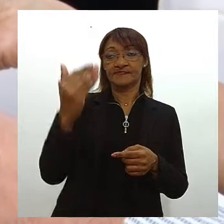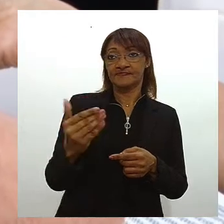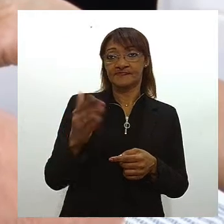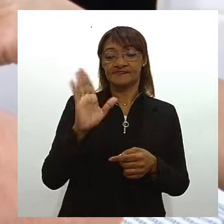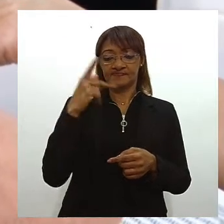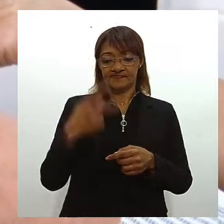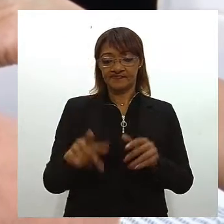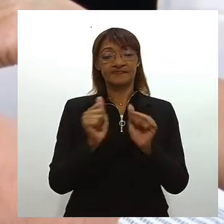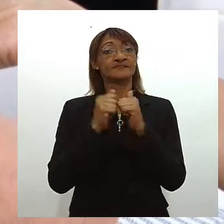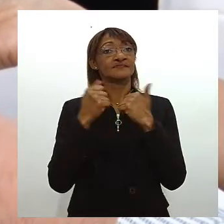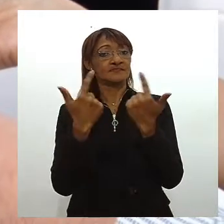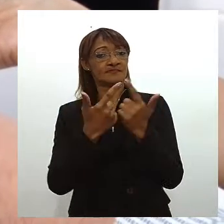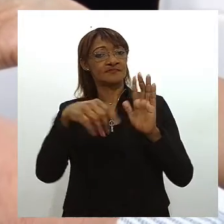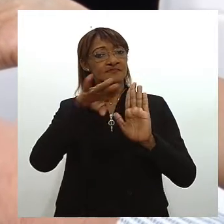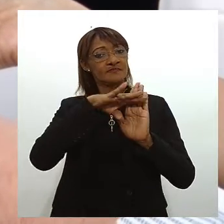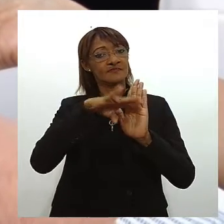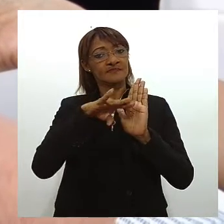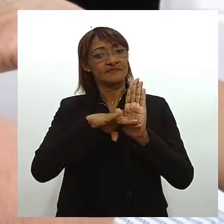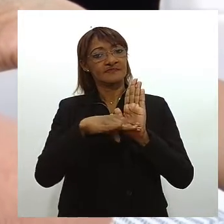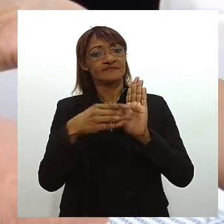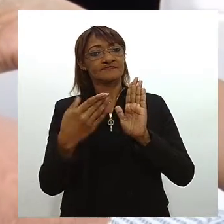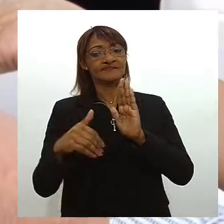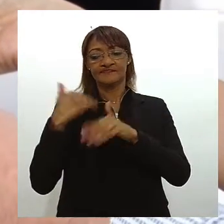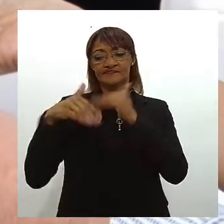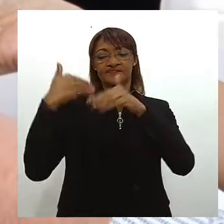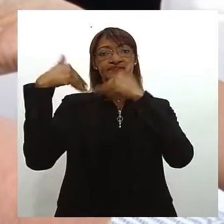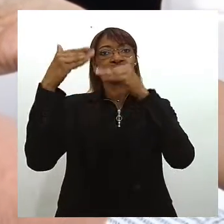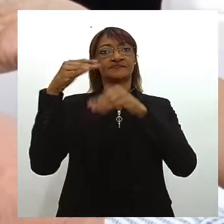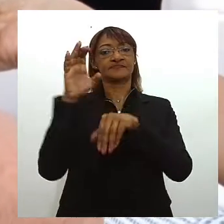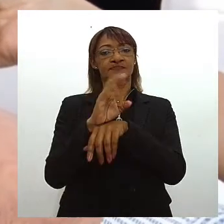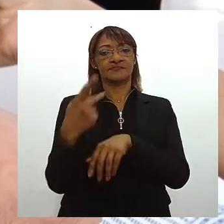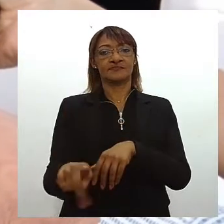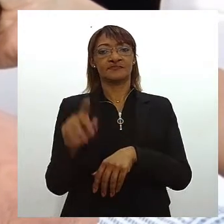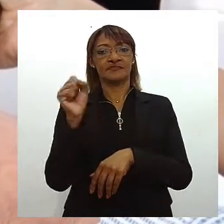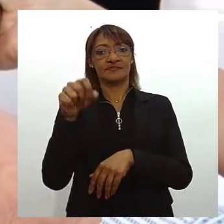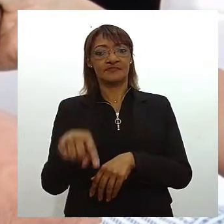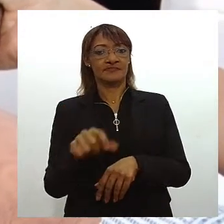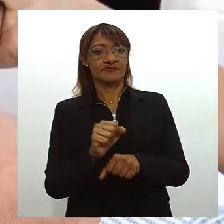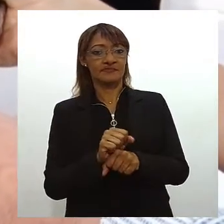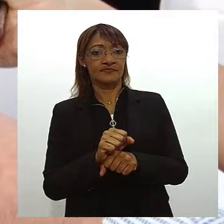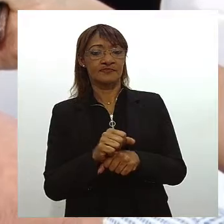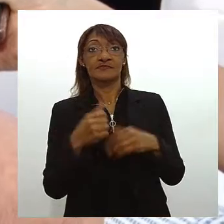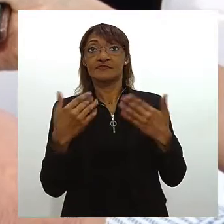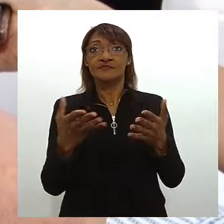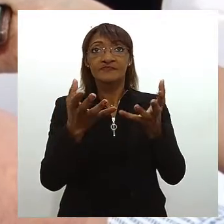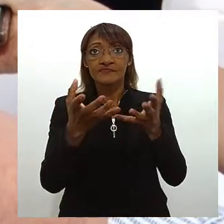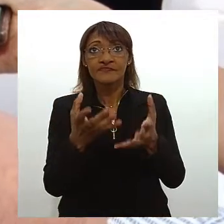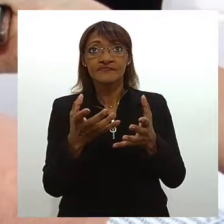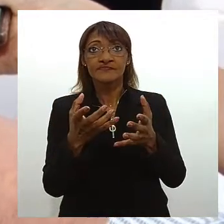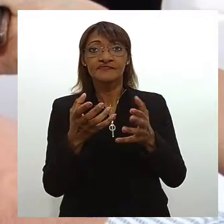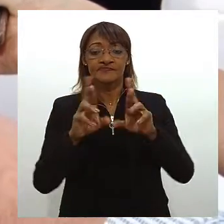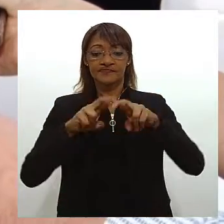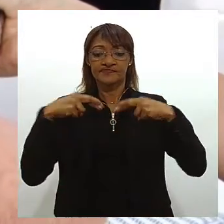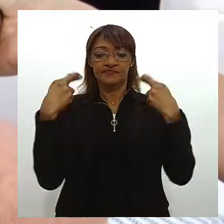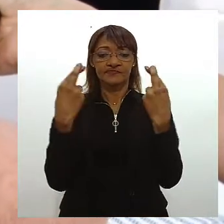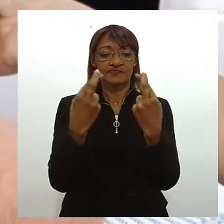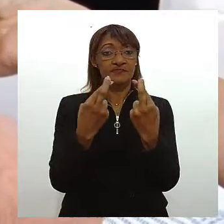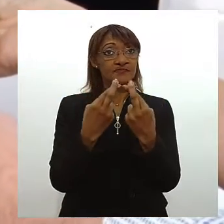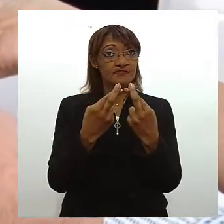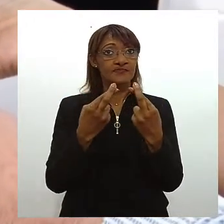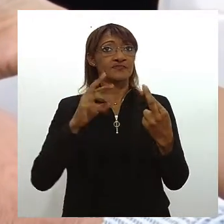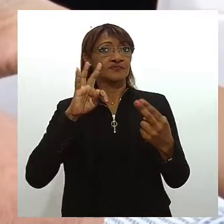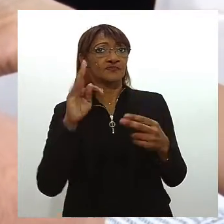essa casa pelo plano desenvolvimento do estado de Sergipe. Em cima do plano, ele quer fazer uma reunião com as entidades,